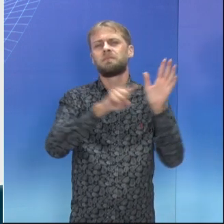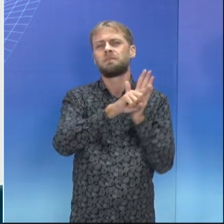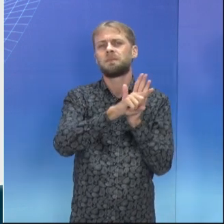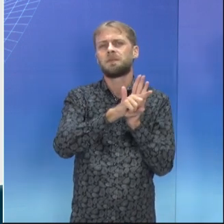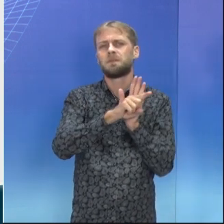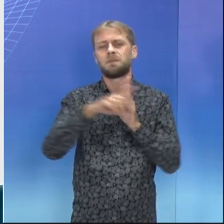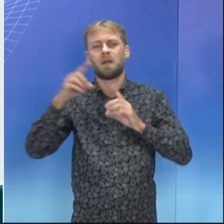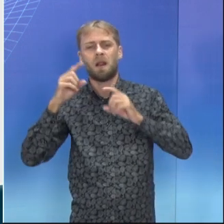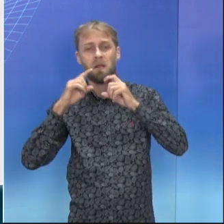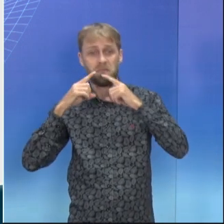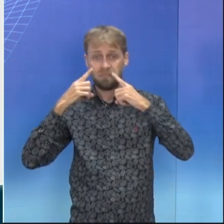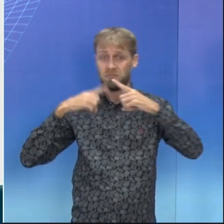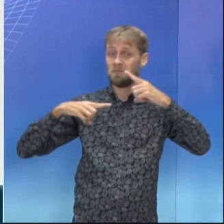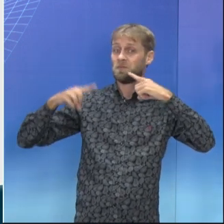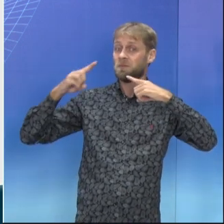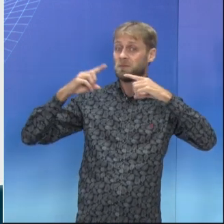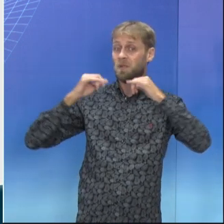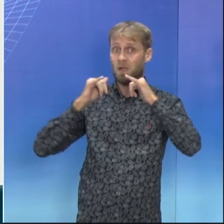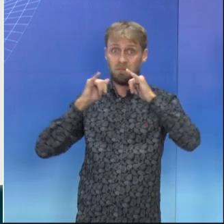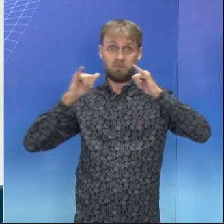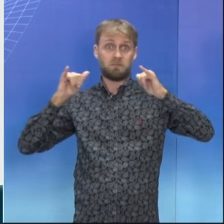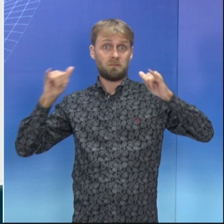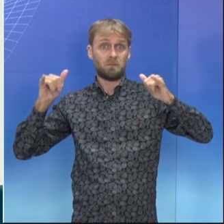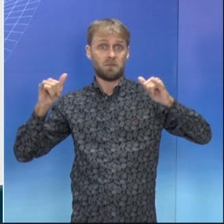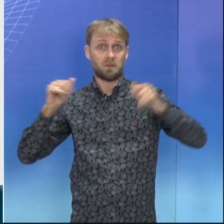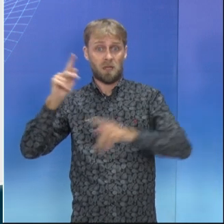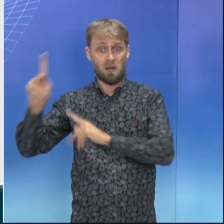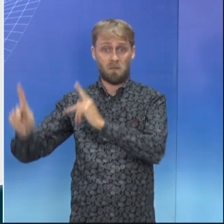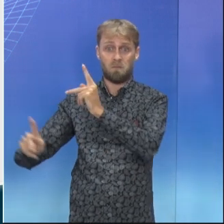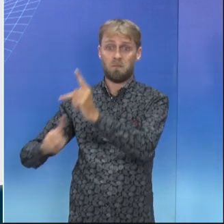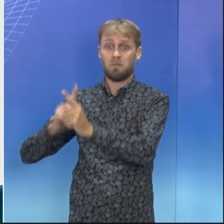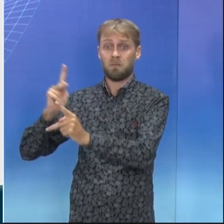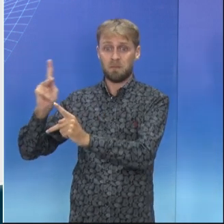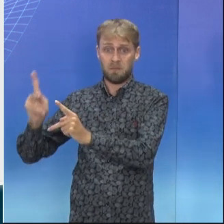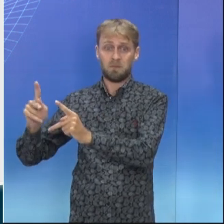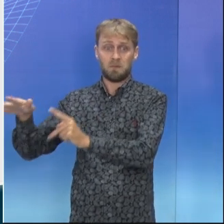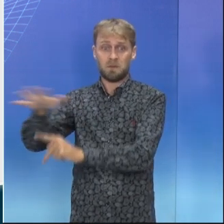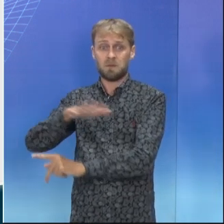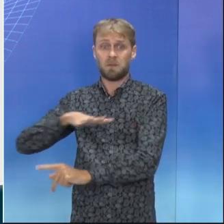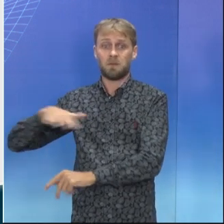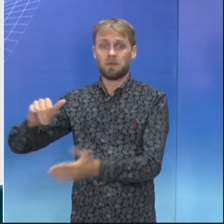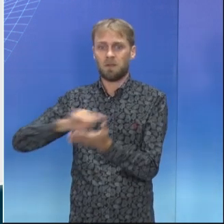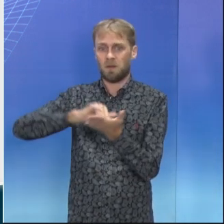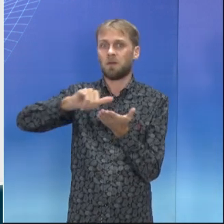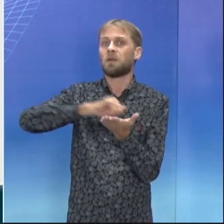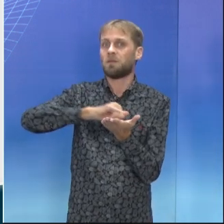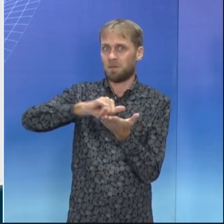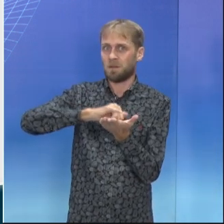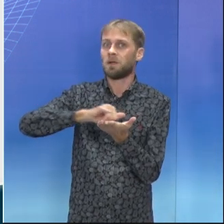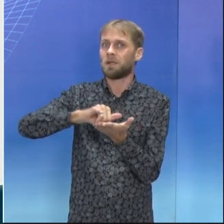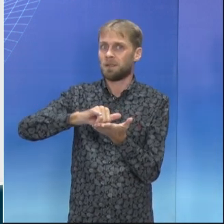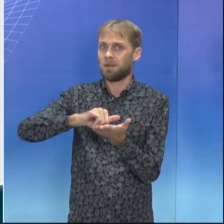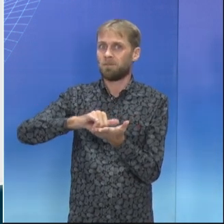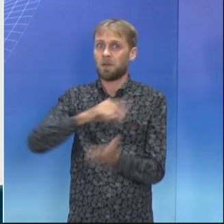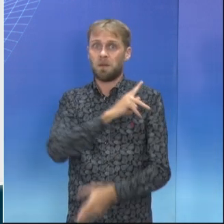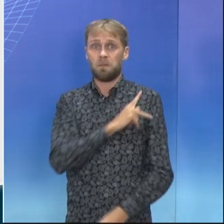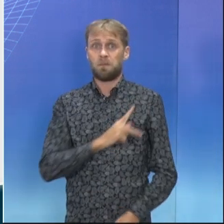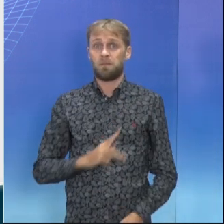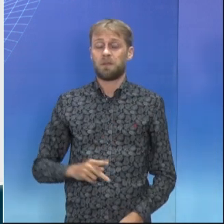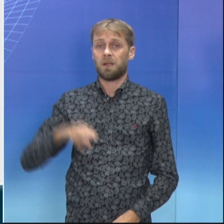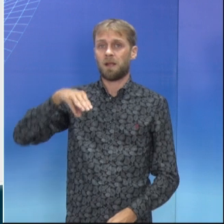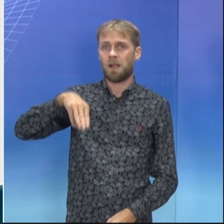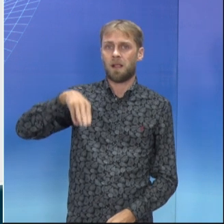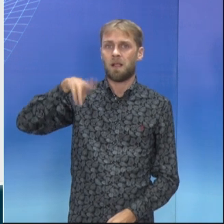Diz assim o enunciado. No discurso dirigido aos compatriotas radicados em Nova York, o